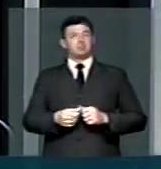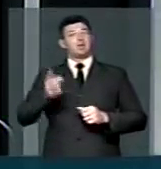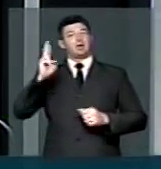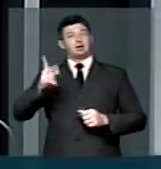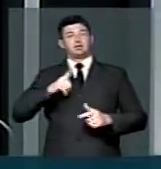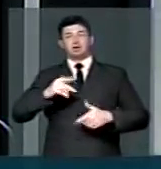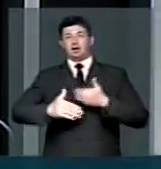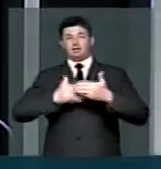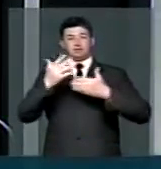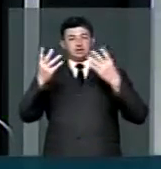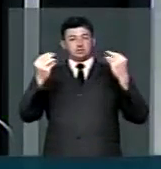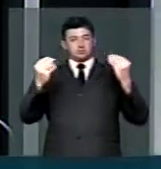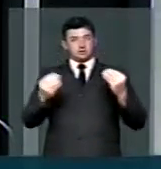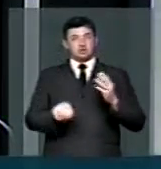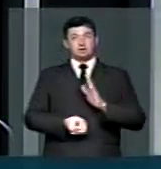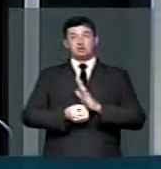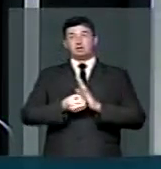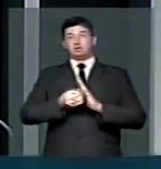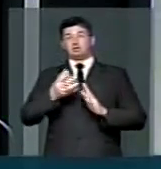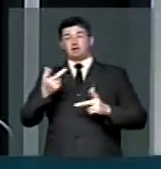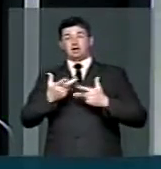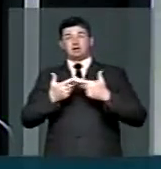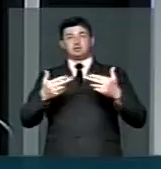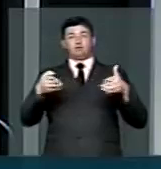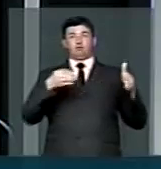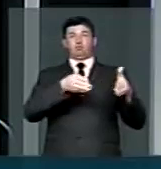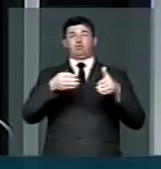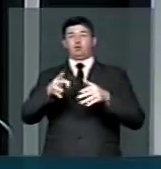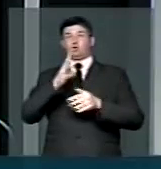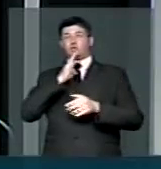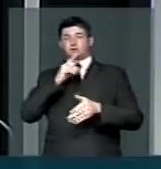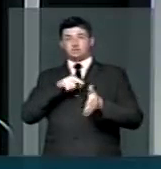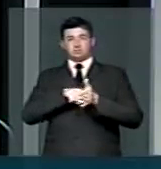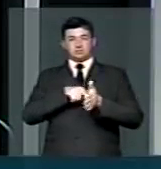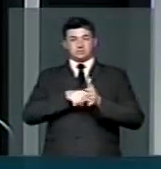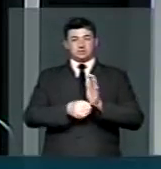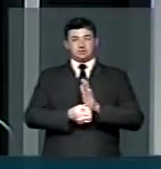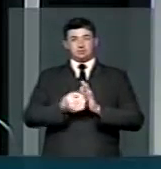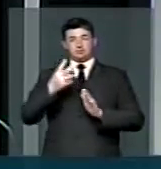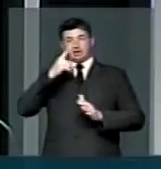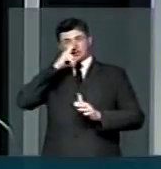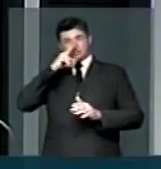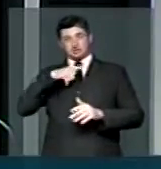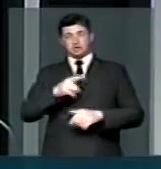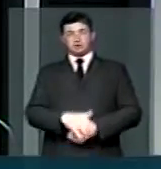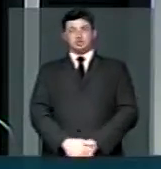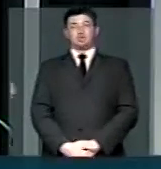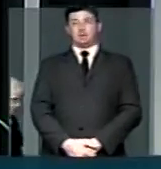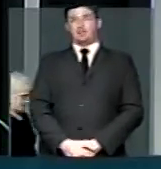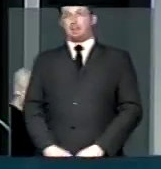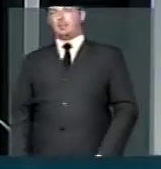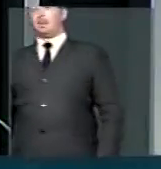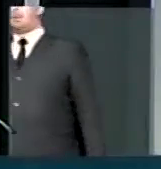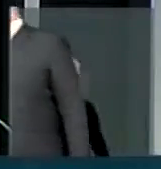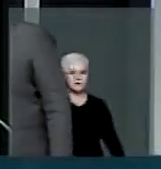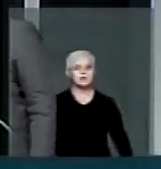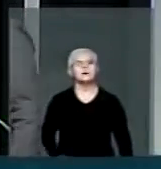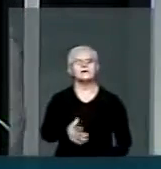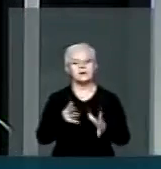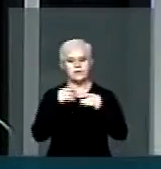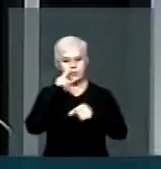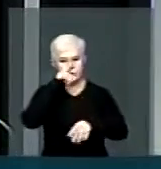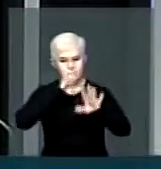tantos avanços em diversas áreas do conhecimento. Dos inúmeros perigos externos, surgiram outros